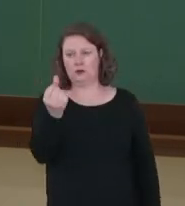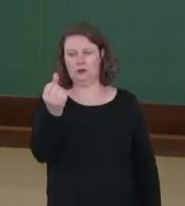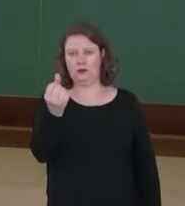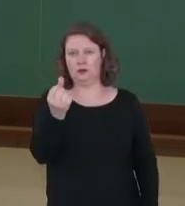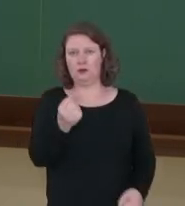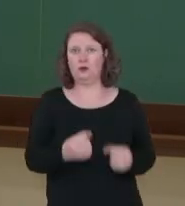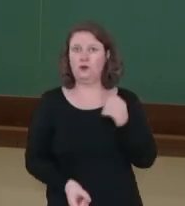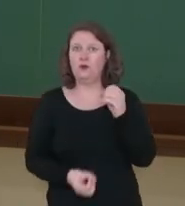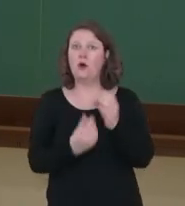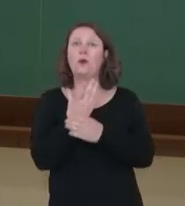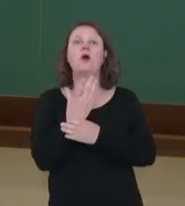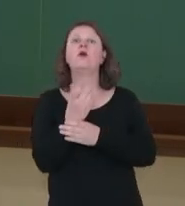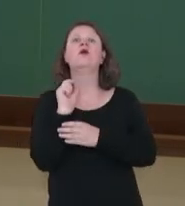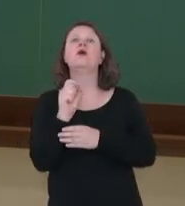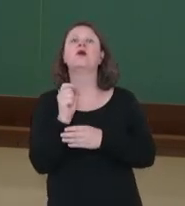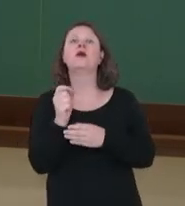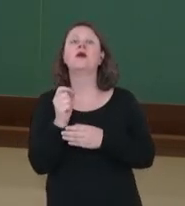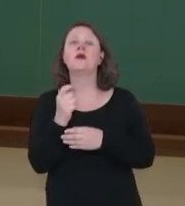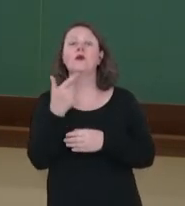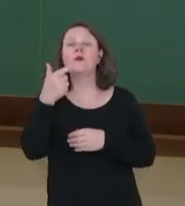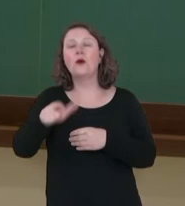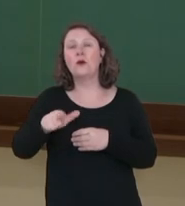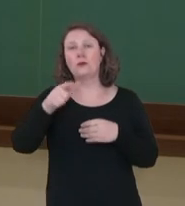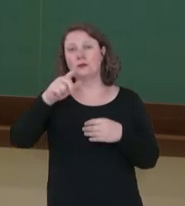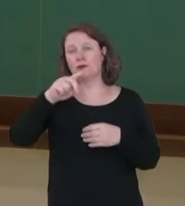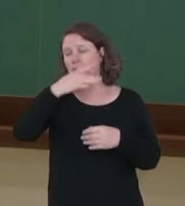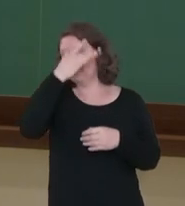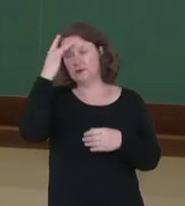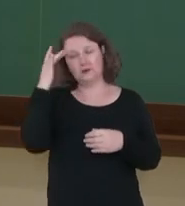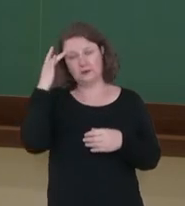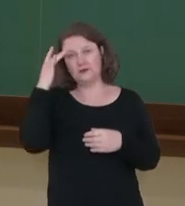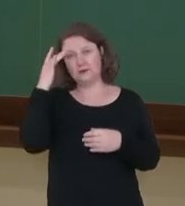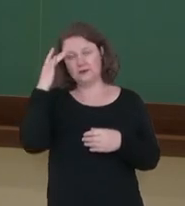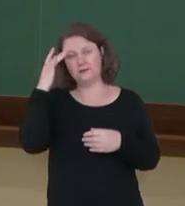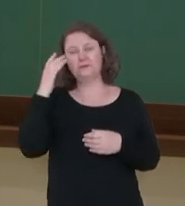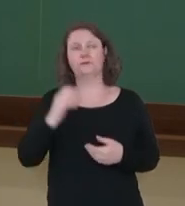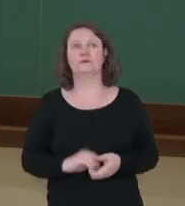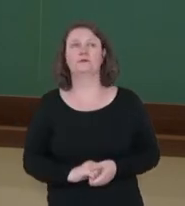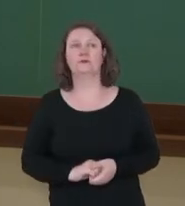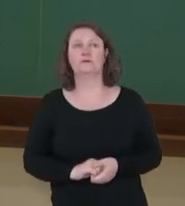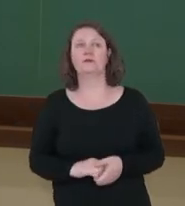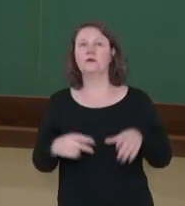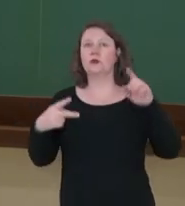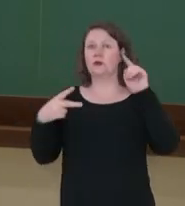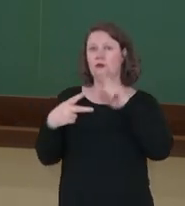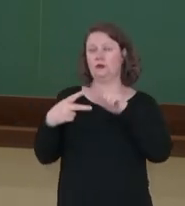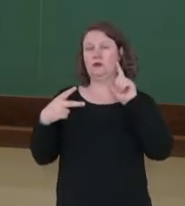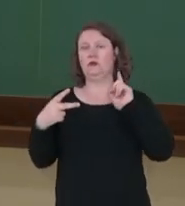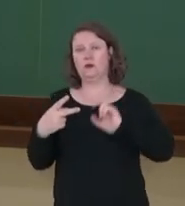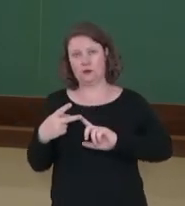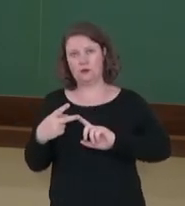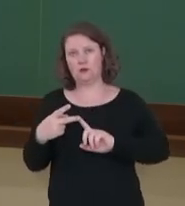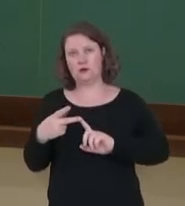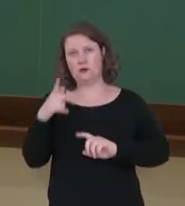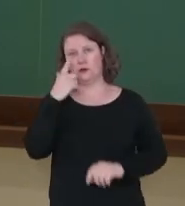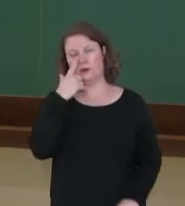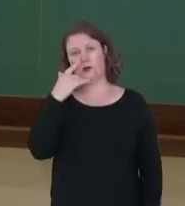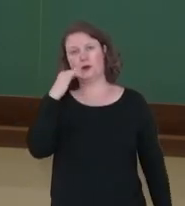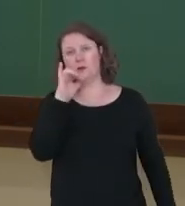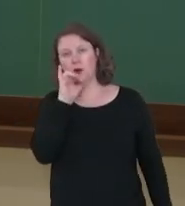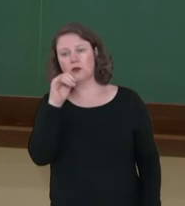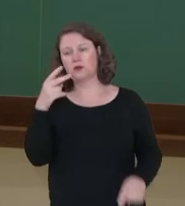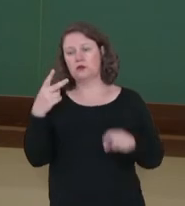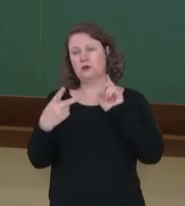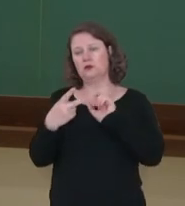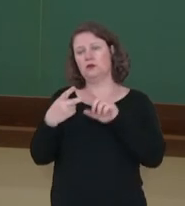um novo indivíduo. Então, é por isso que cada indivíduo recebe dois fatores dos pais. Um do pai